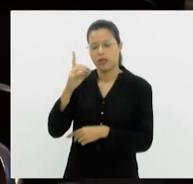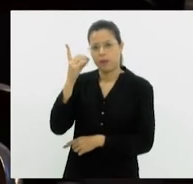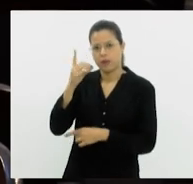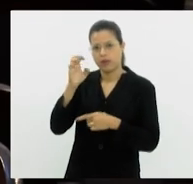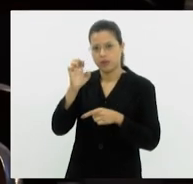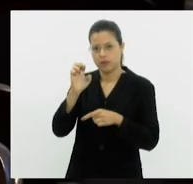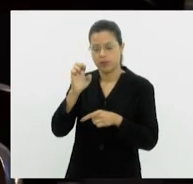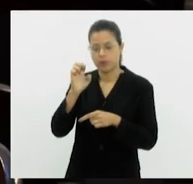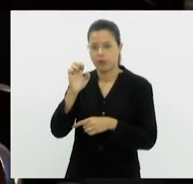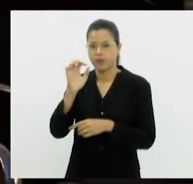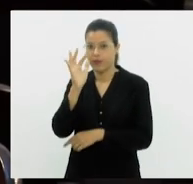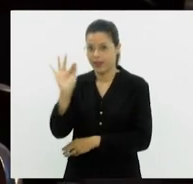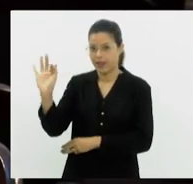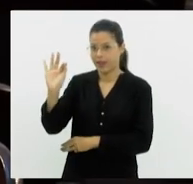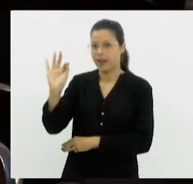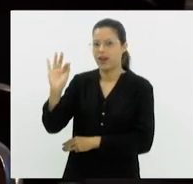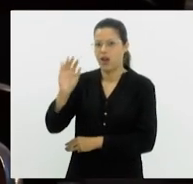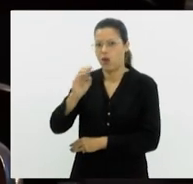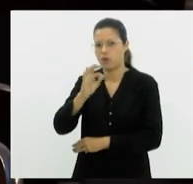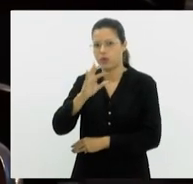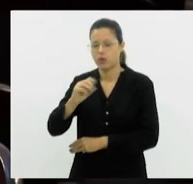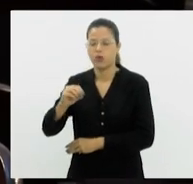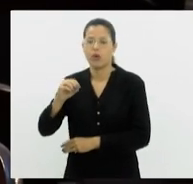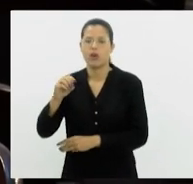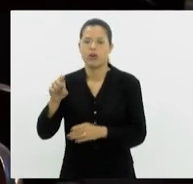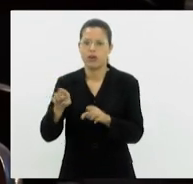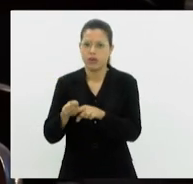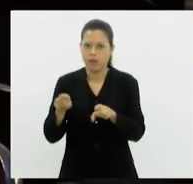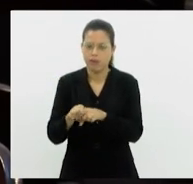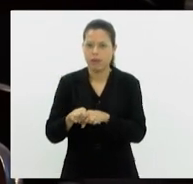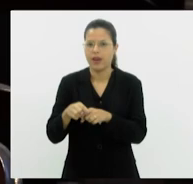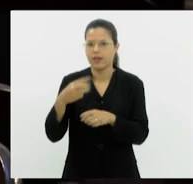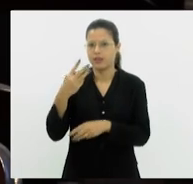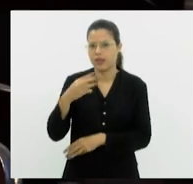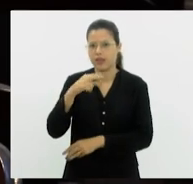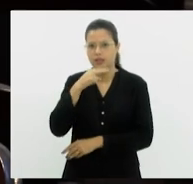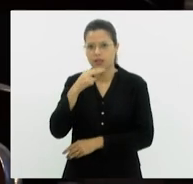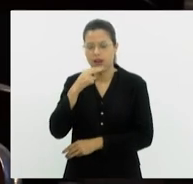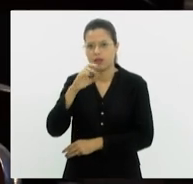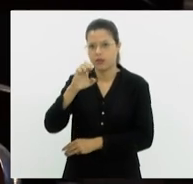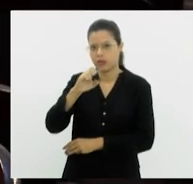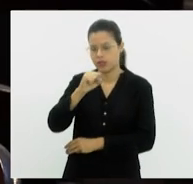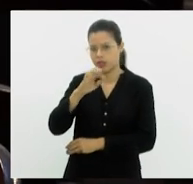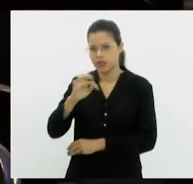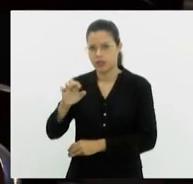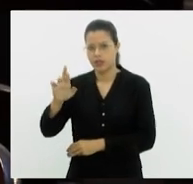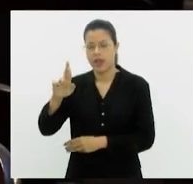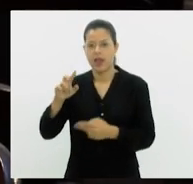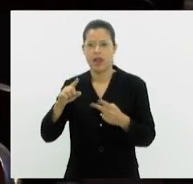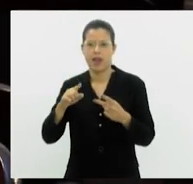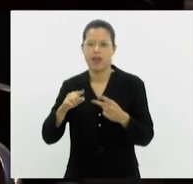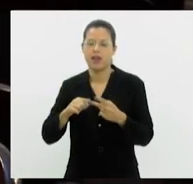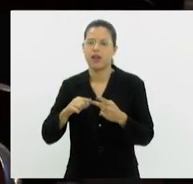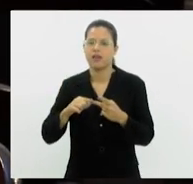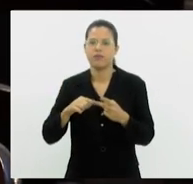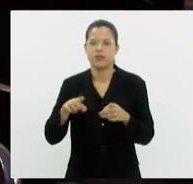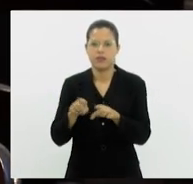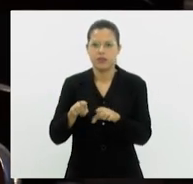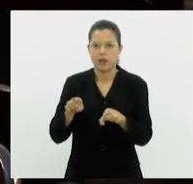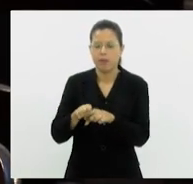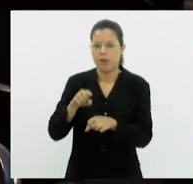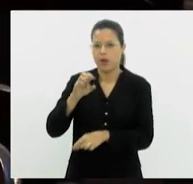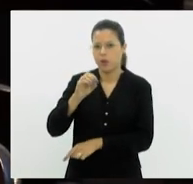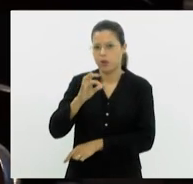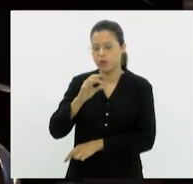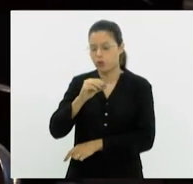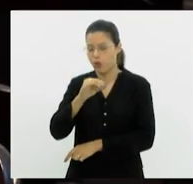Paula, o doutor Renato de Paula e três netos, a Esther, o Israel de Paula e também o Otone de Paula Neto.